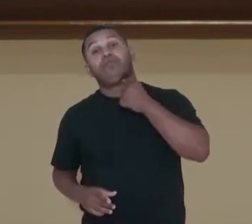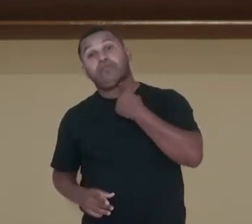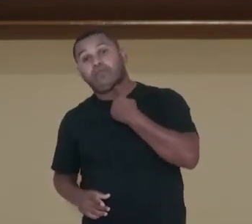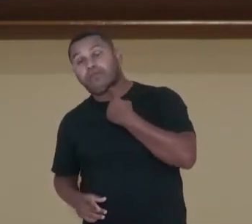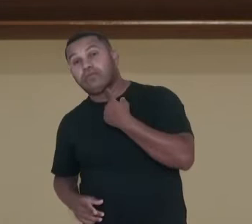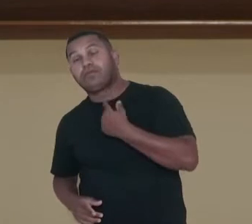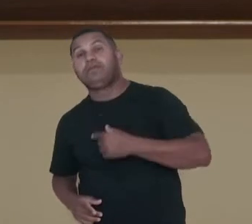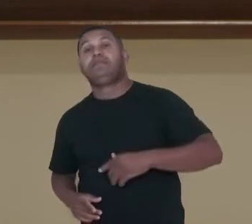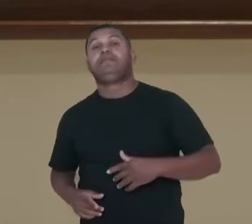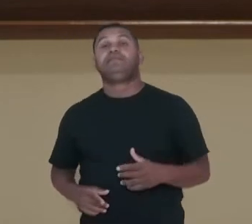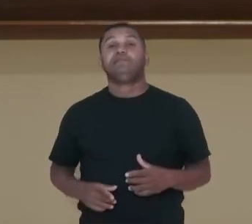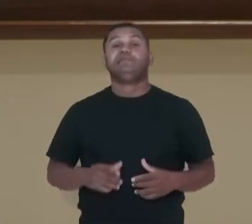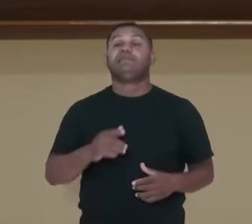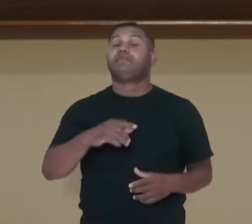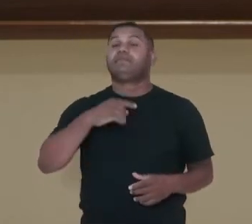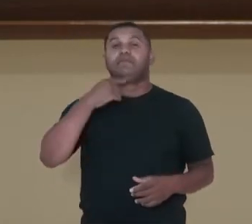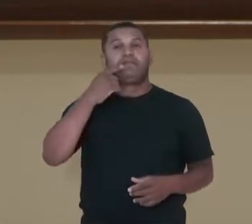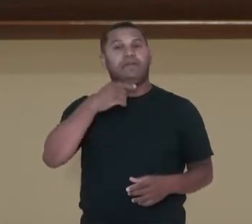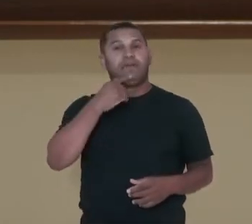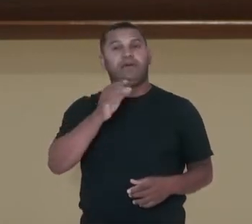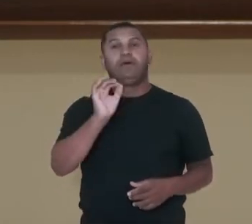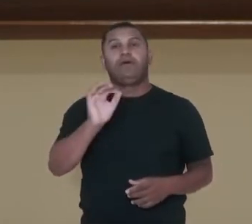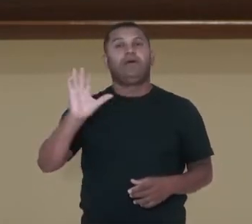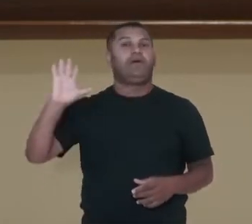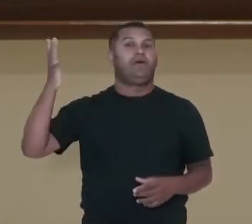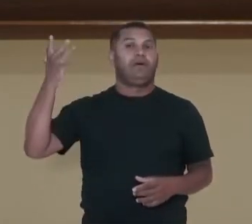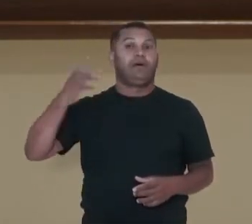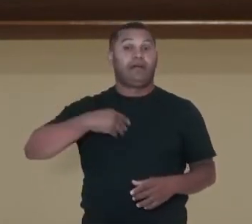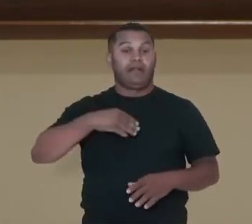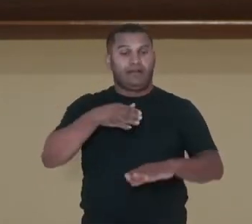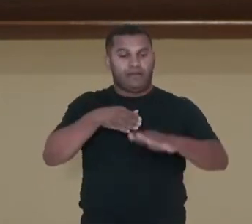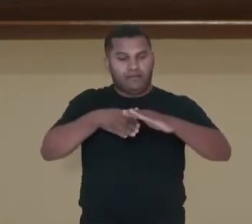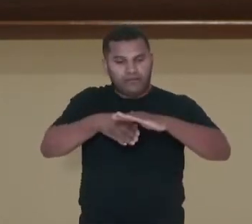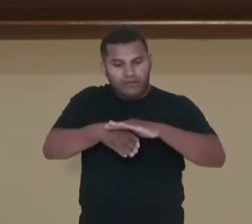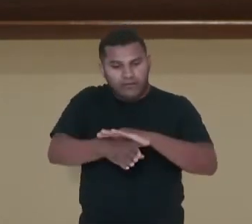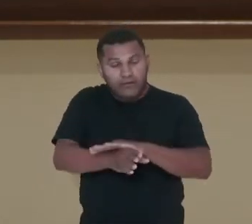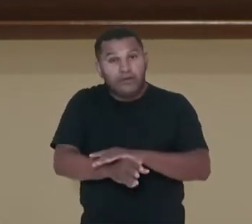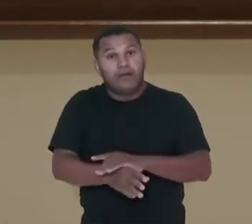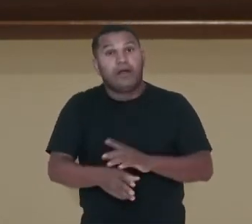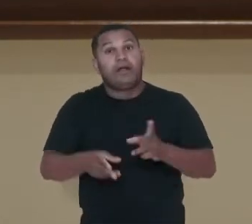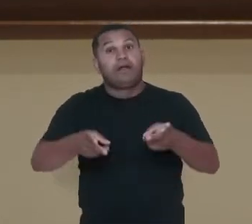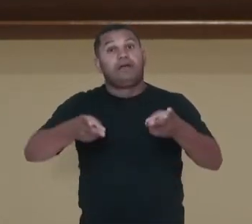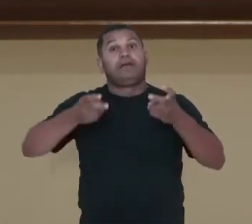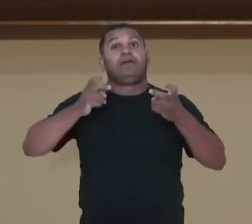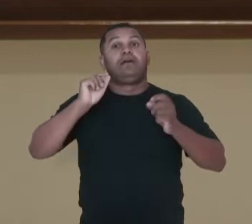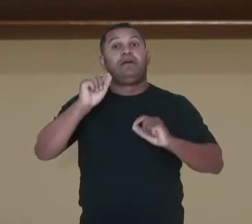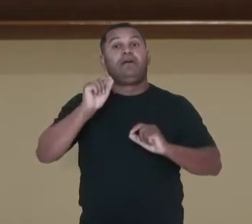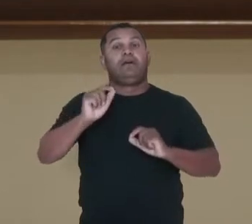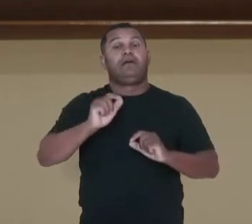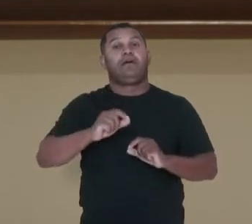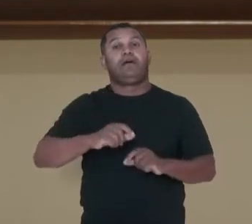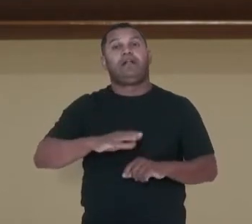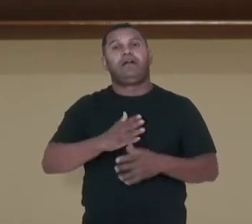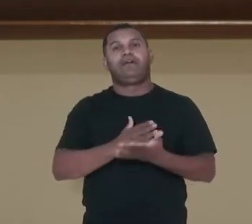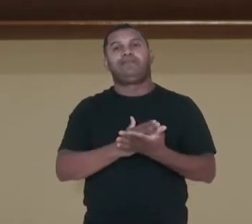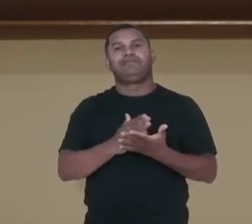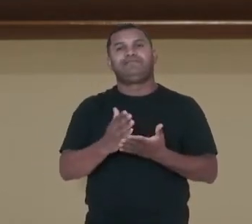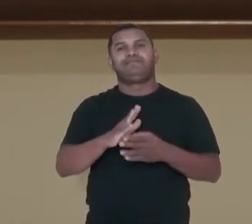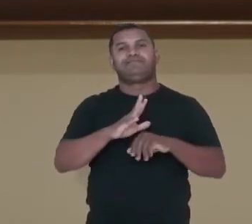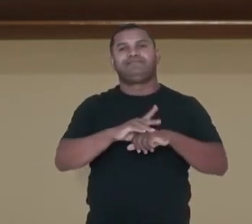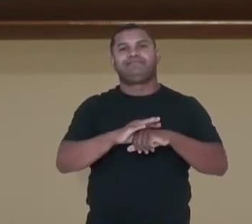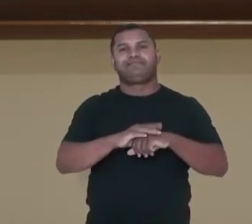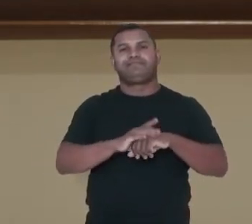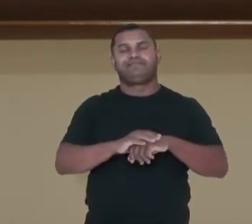Infelizmente, o esquistossomo vai penetrar no organismo da pessoa através da sua pele, levando ela, então, a